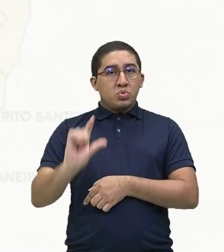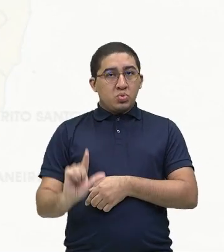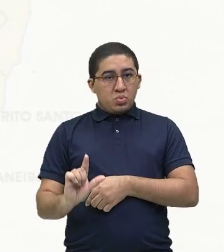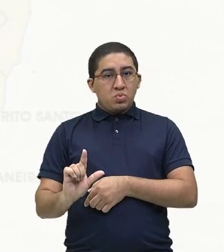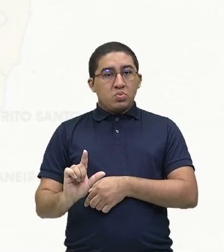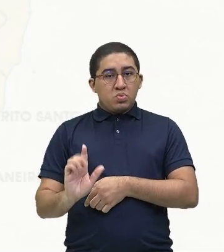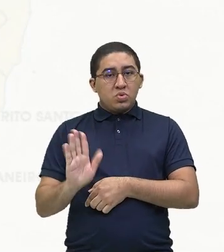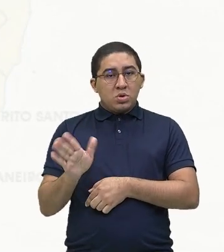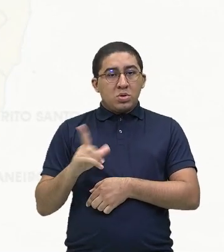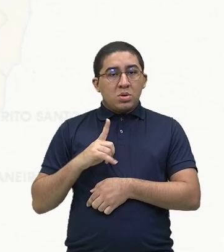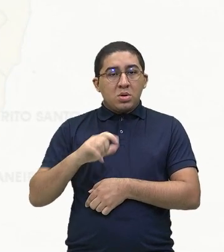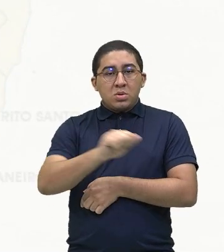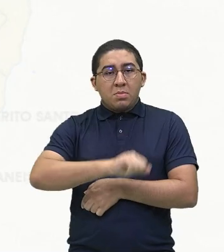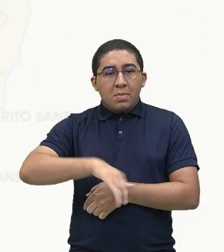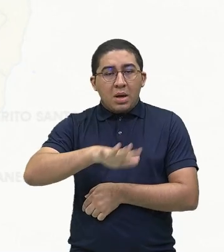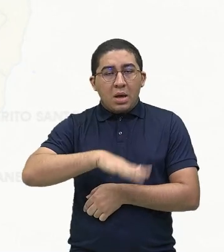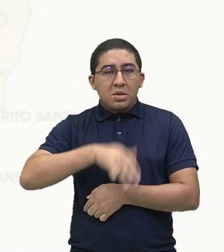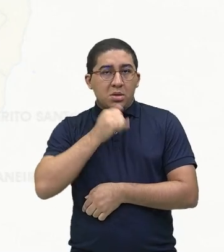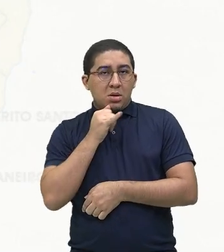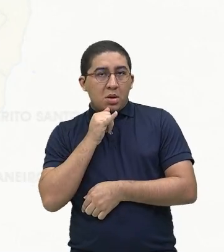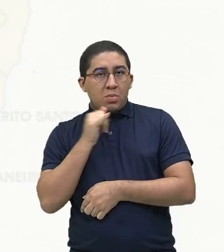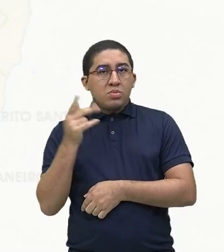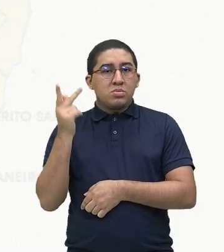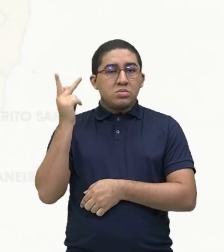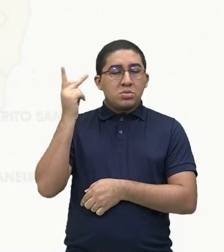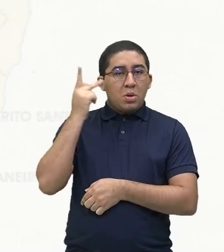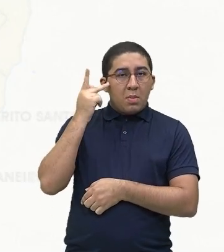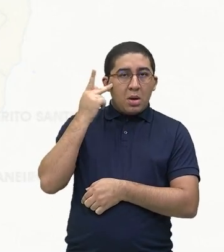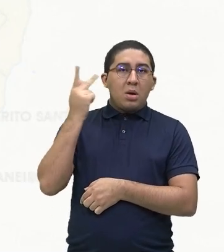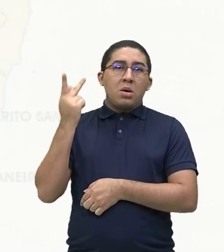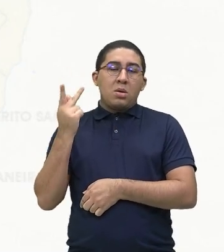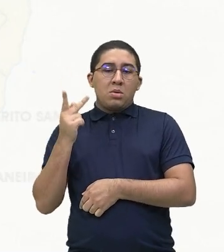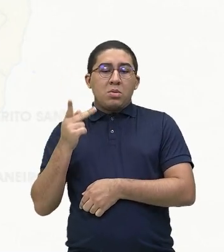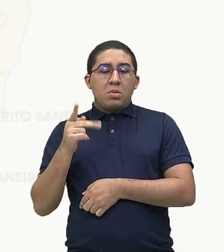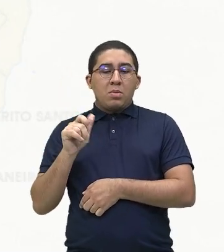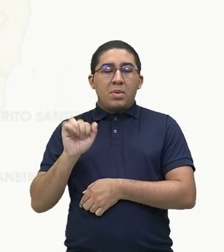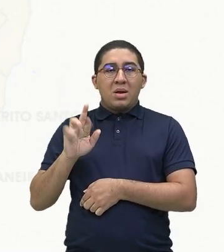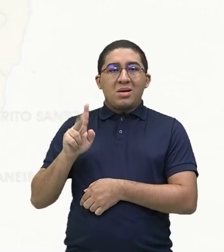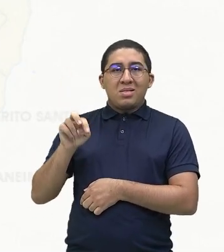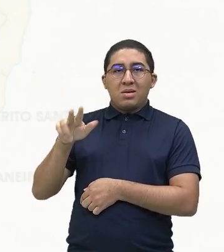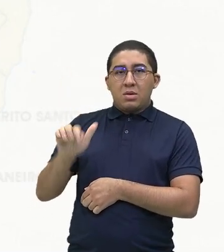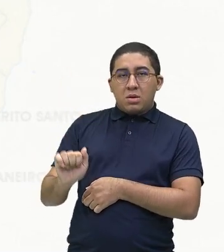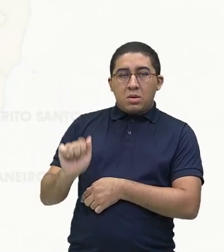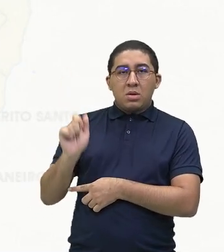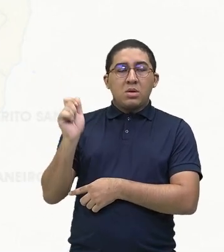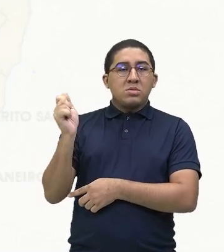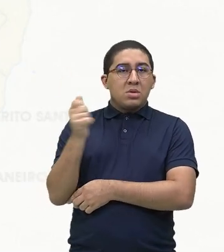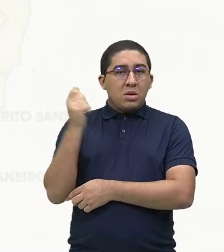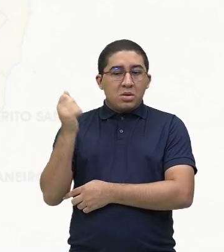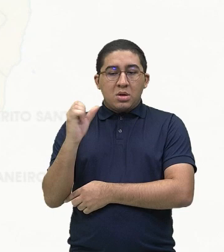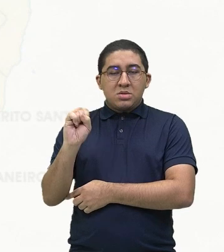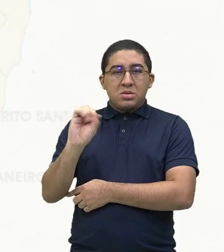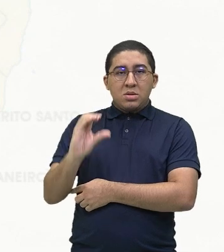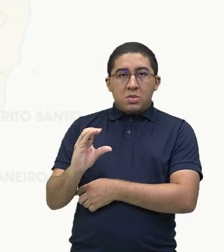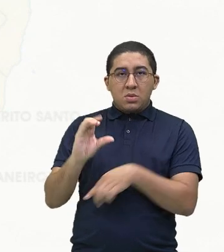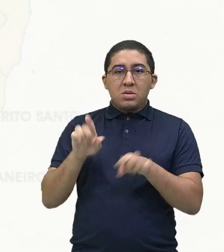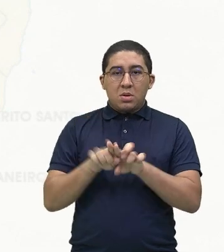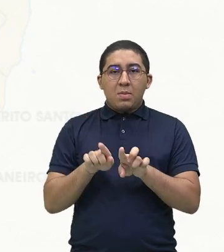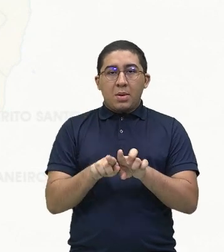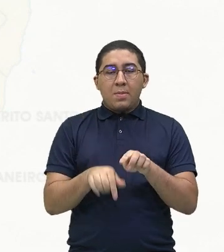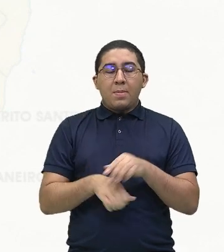já abrange São Paulo, Paraná, Santa Catarina, Rio Grande do Sul. Então, uma configuração diferenciada também